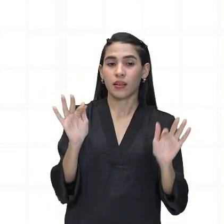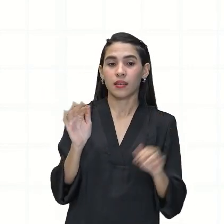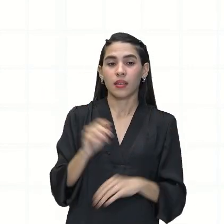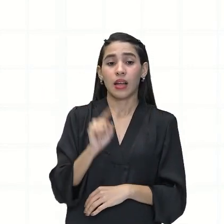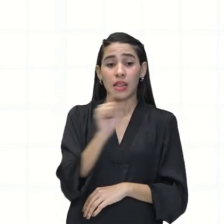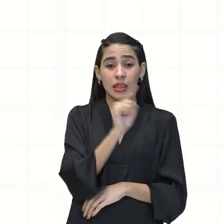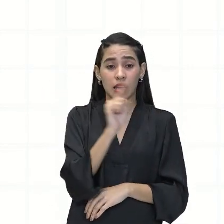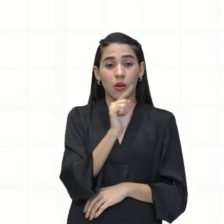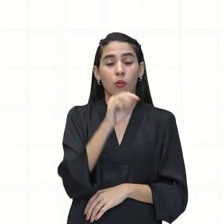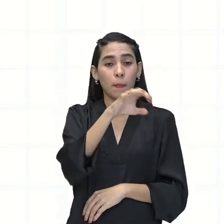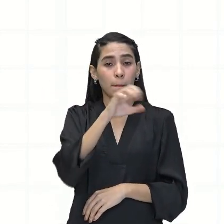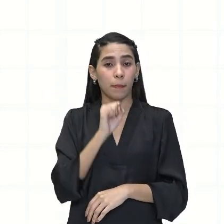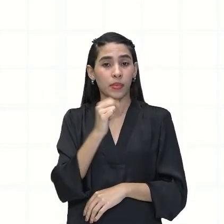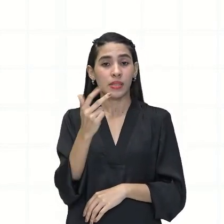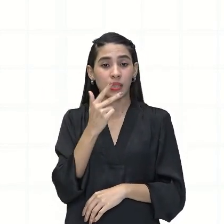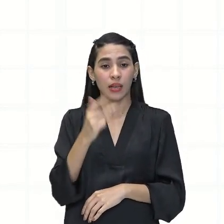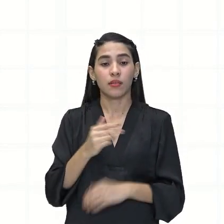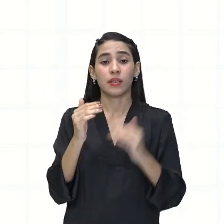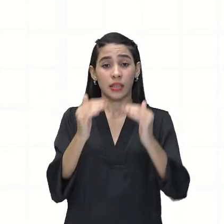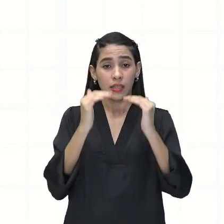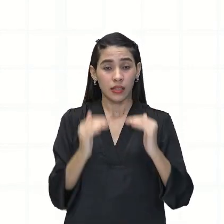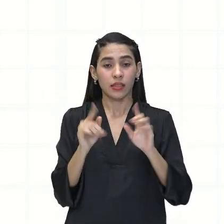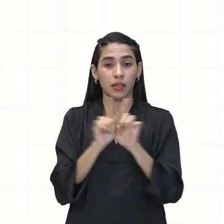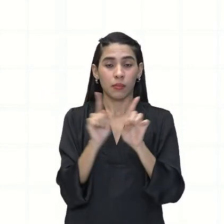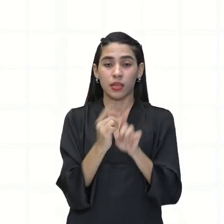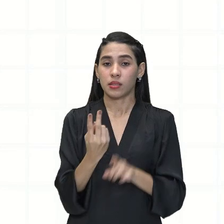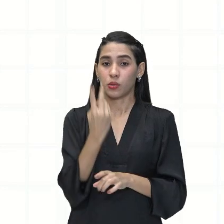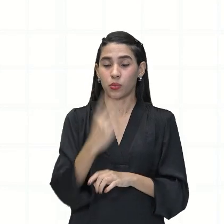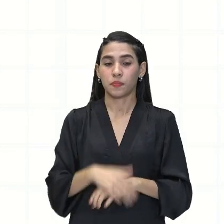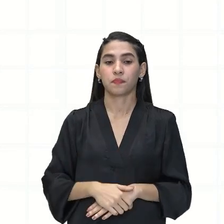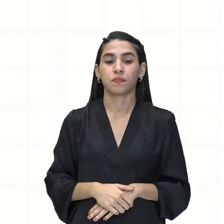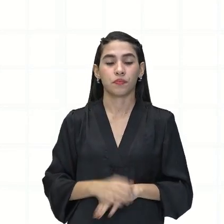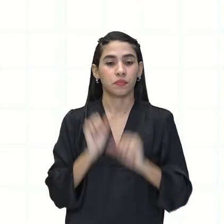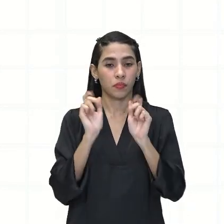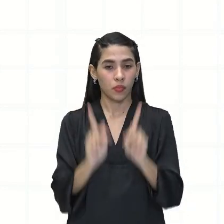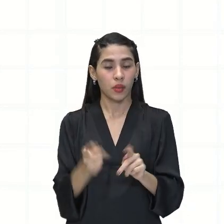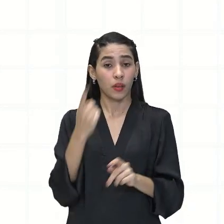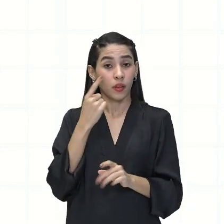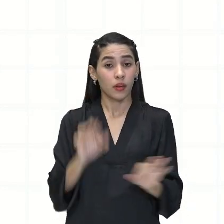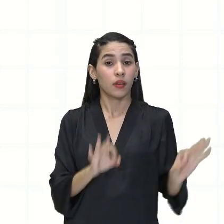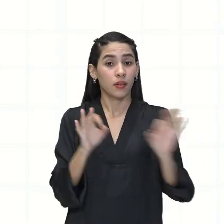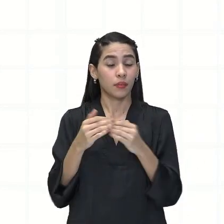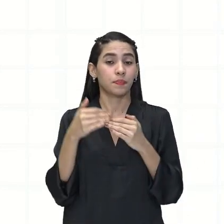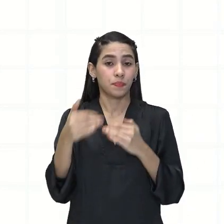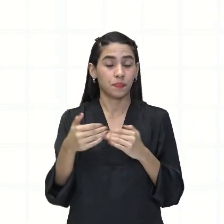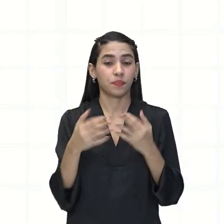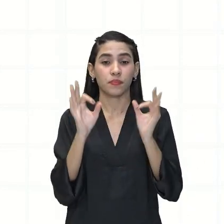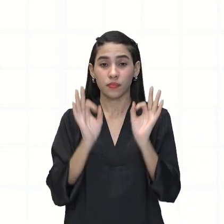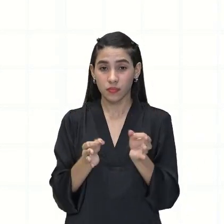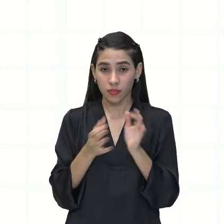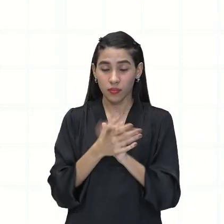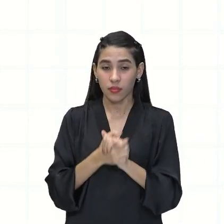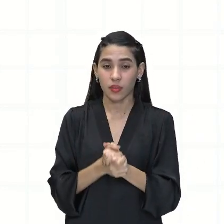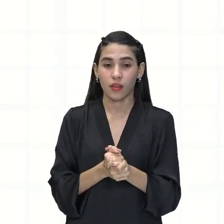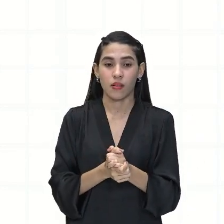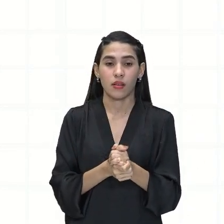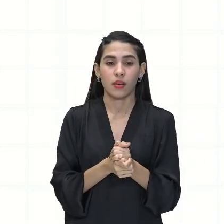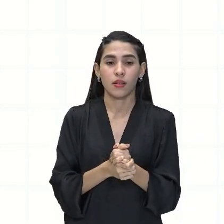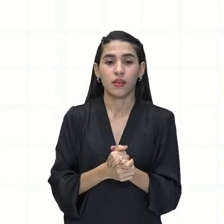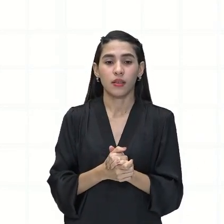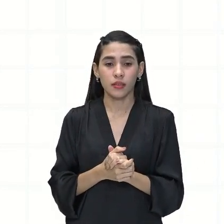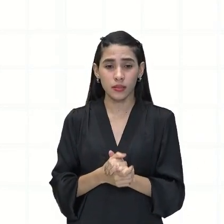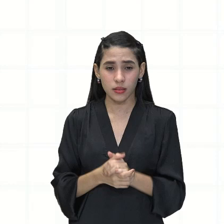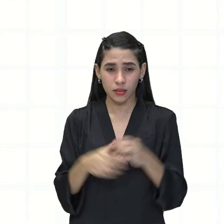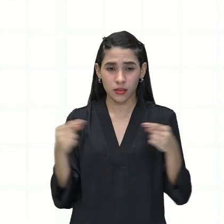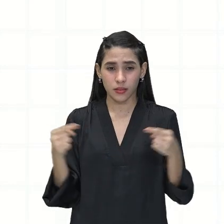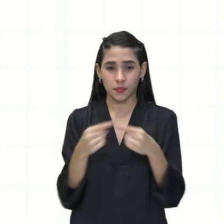a segunda, certo? Muito bem. Então, agora que a gente já viu aí, certo, o que estaria